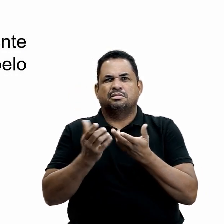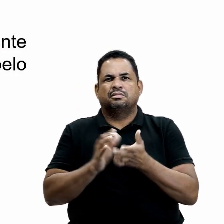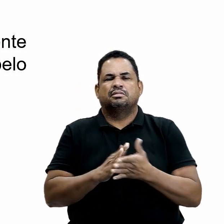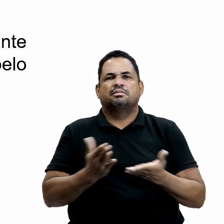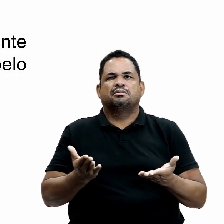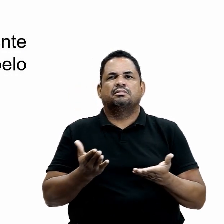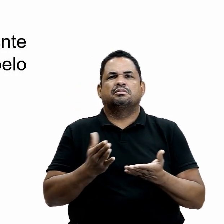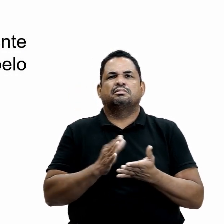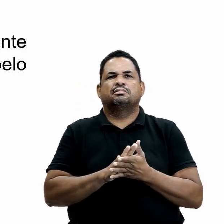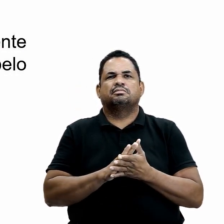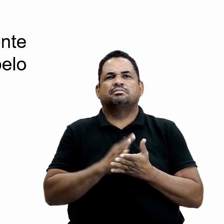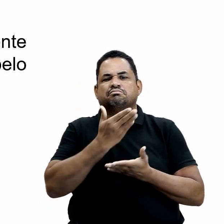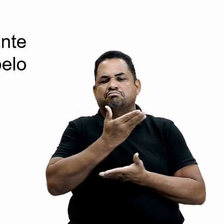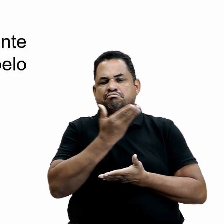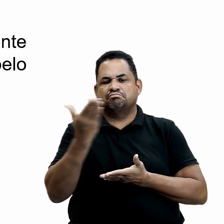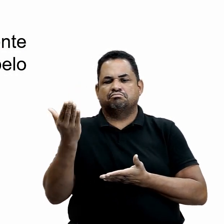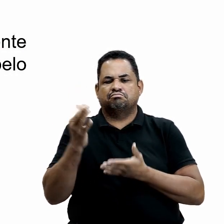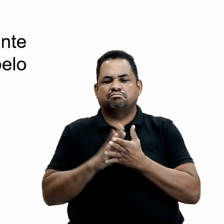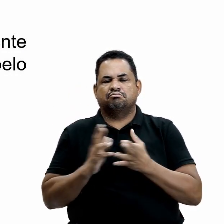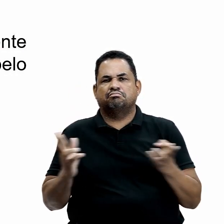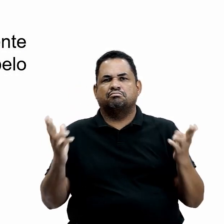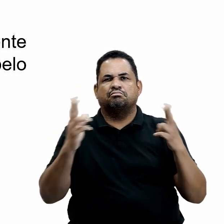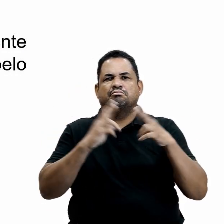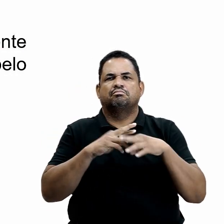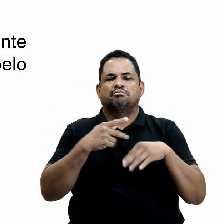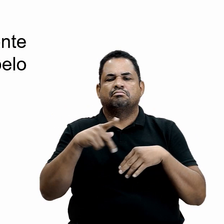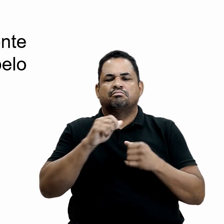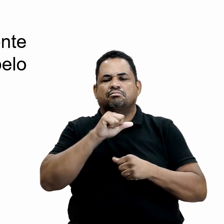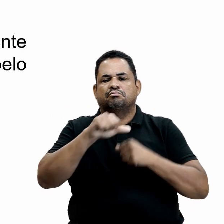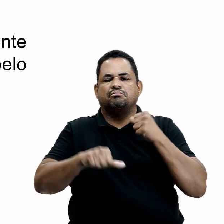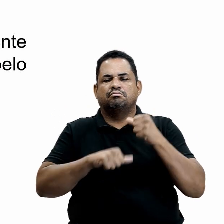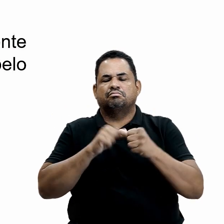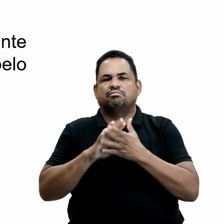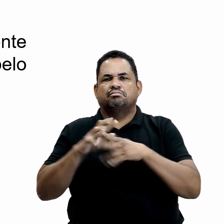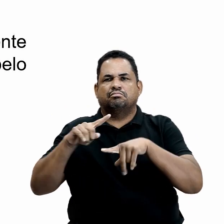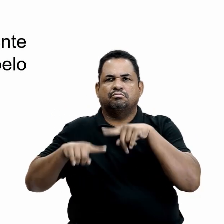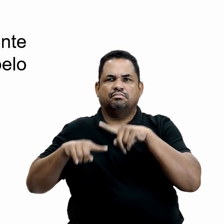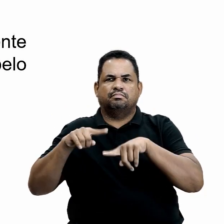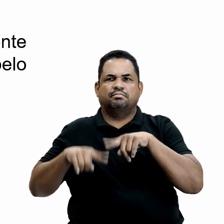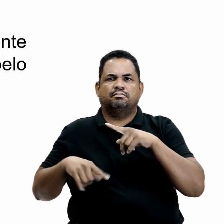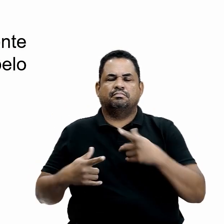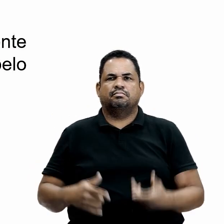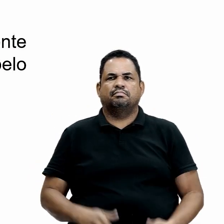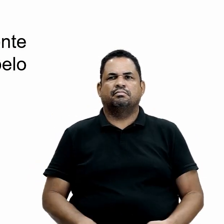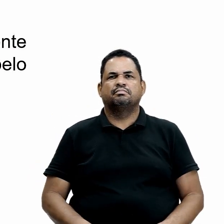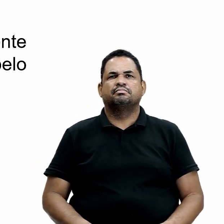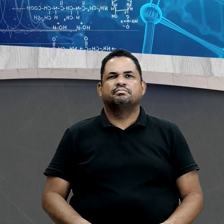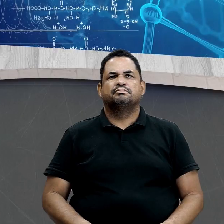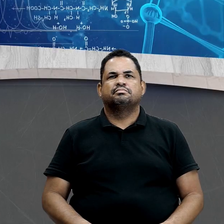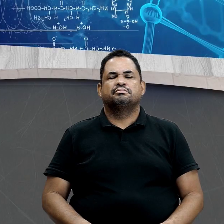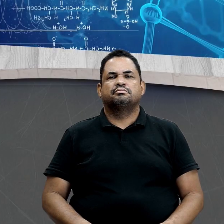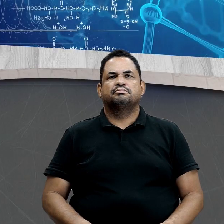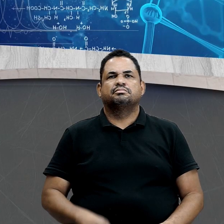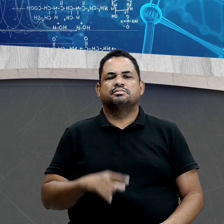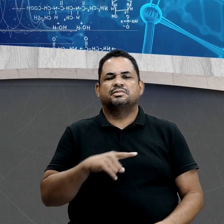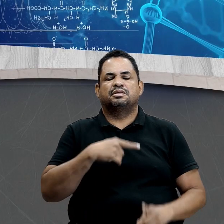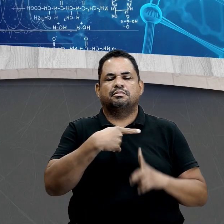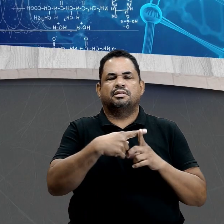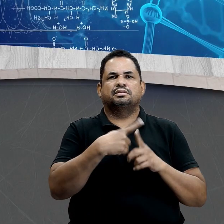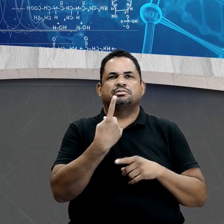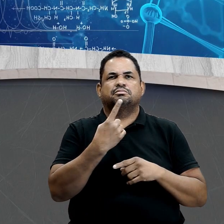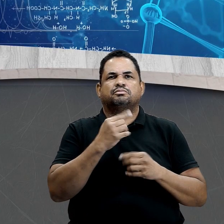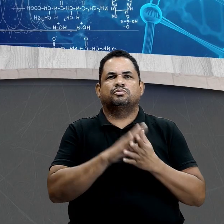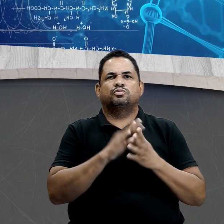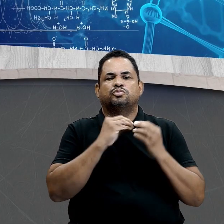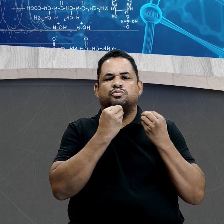estão disponíveis na reação para se transformar em produto. Ou seja, no caso de mais de uma substância, como reagente